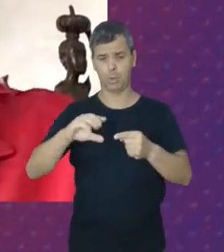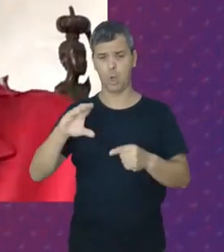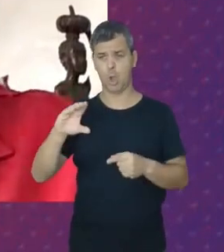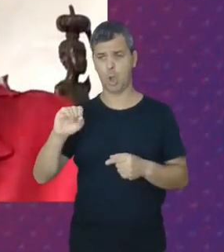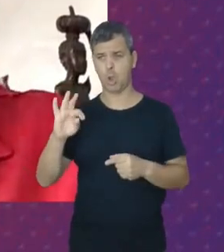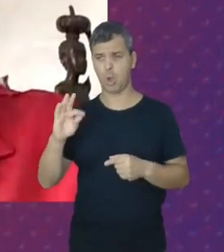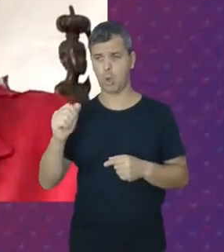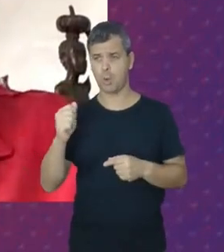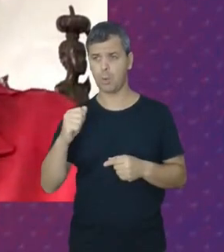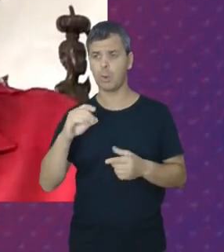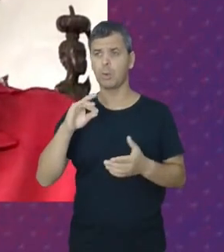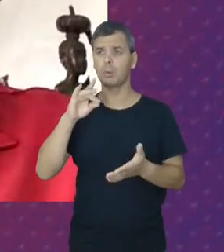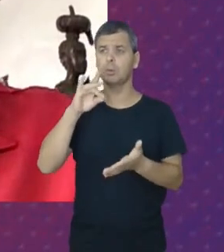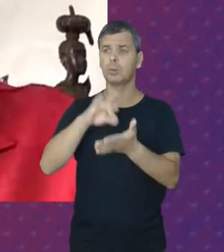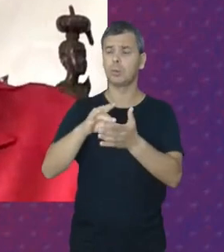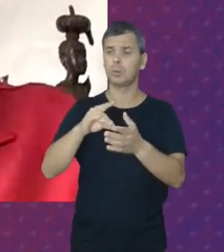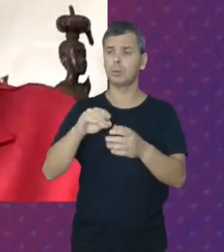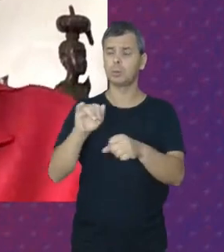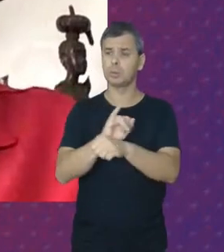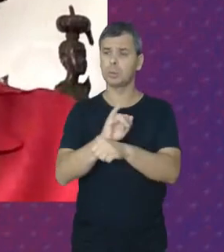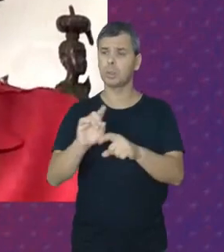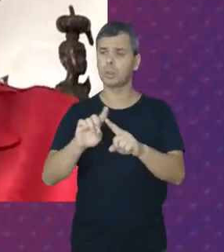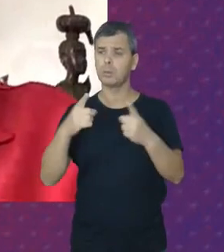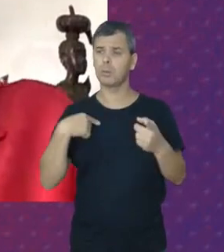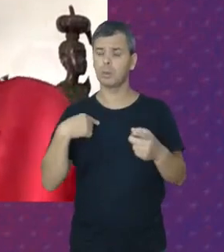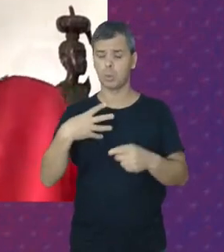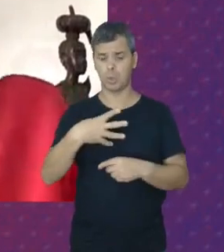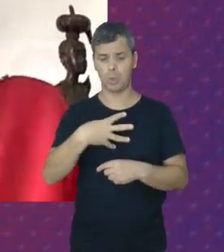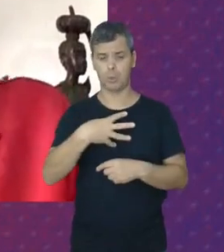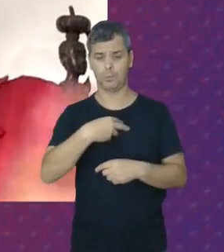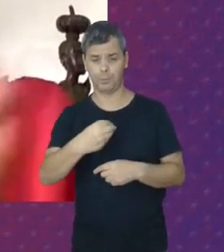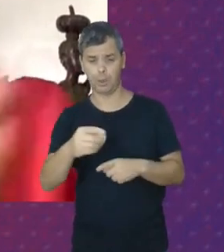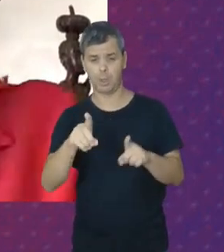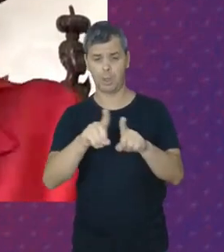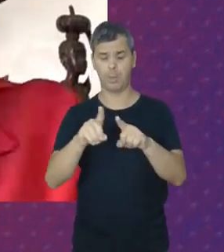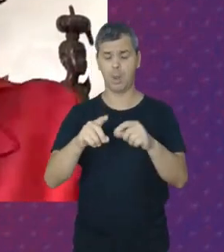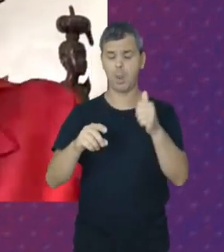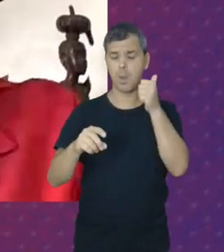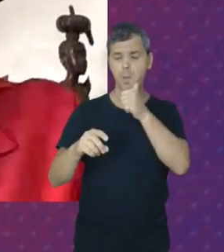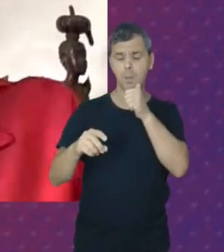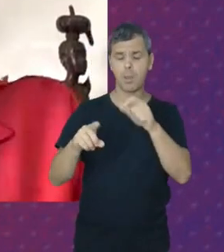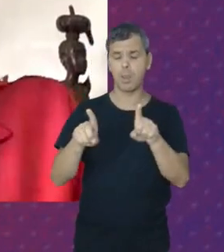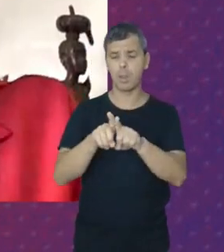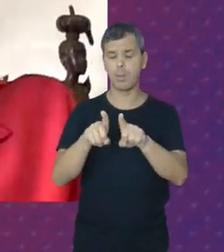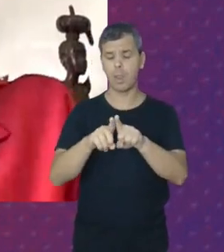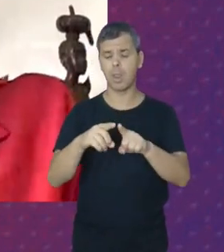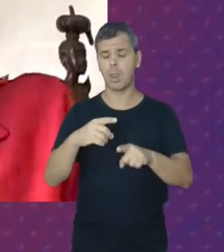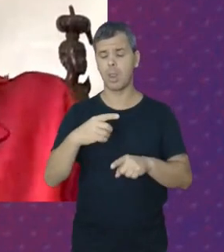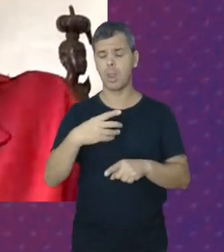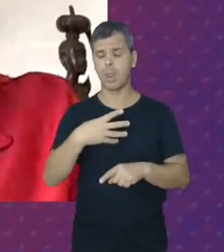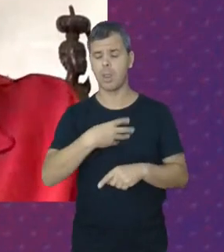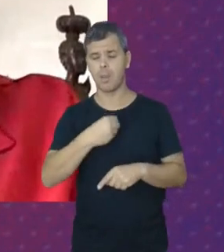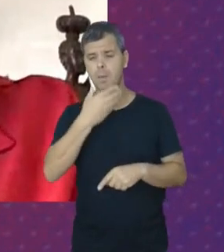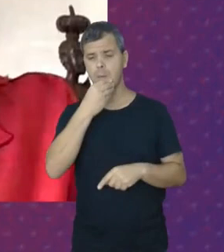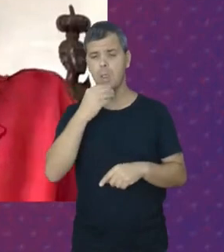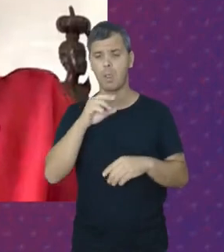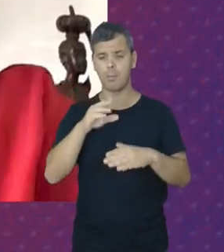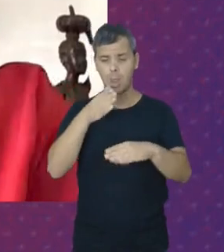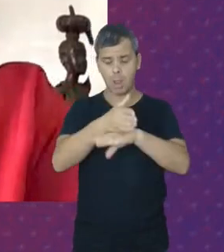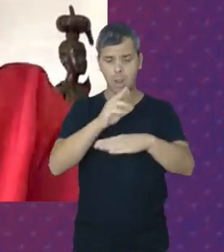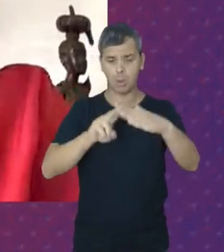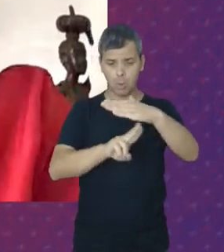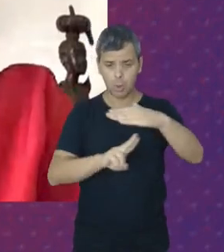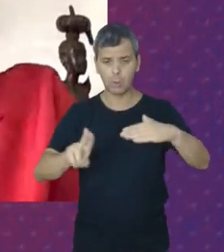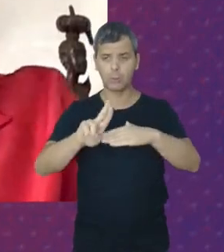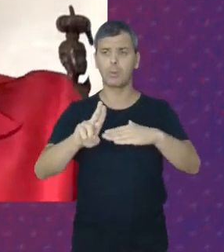Essas ações Afirmativas Já Suas filhas E seus filhos Já entraram Para a universidade Já